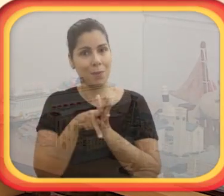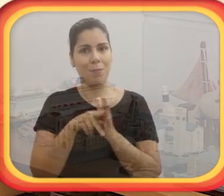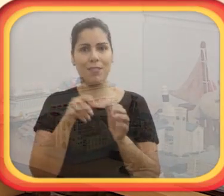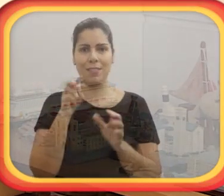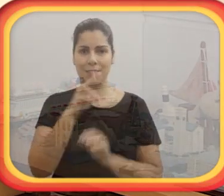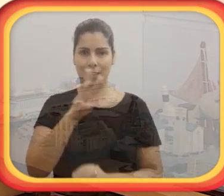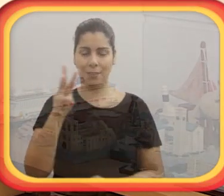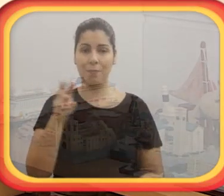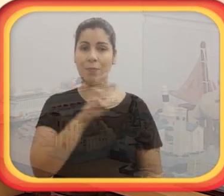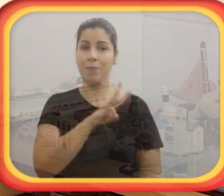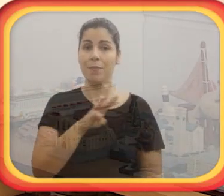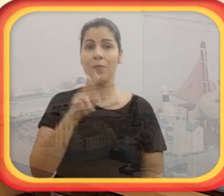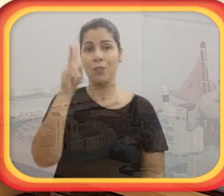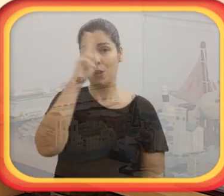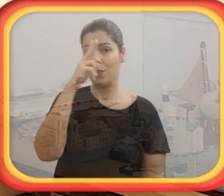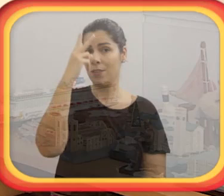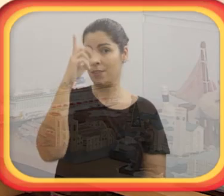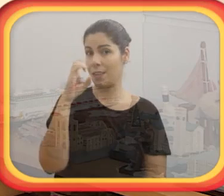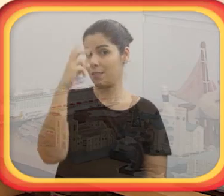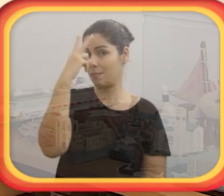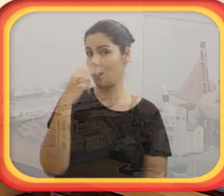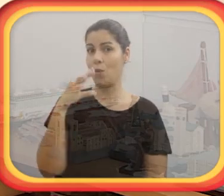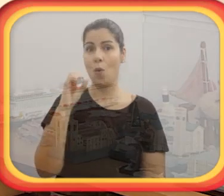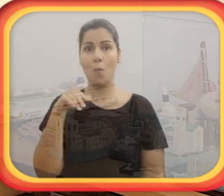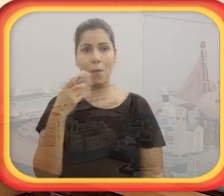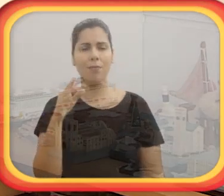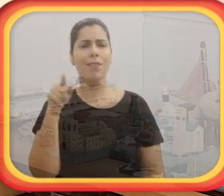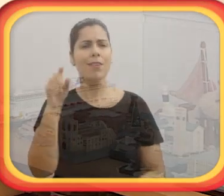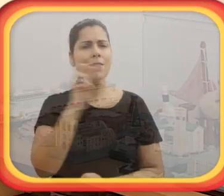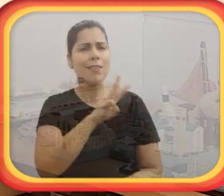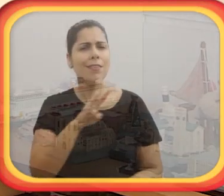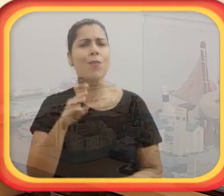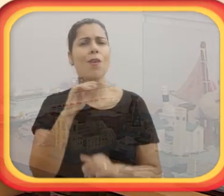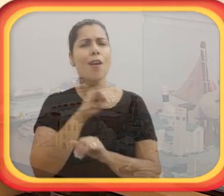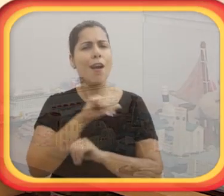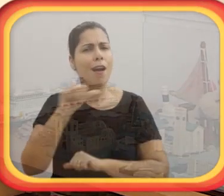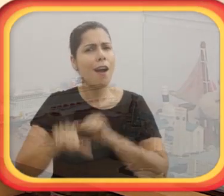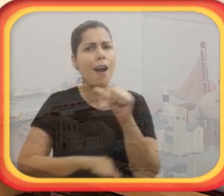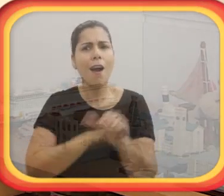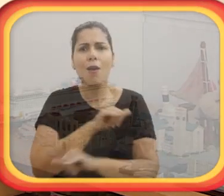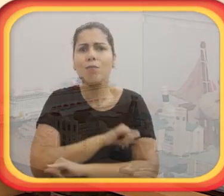eu voltei com o projeto em 2014, aí já com site próprio,